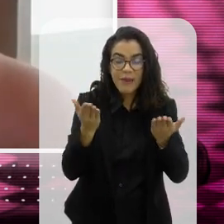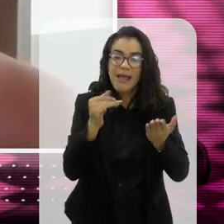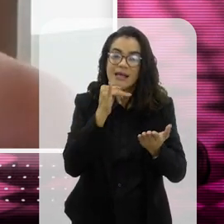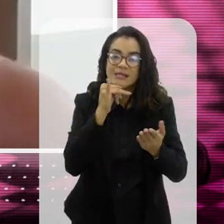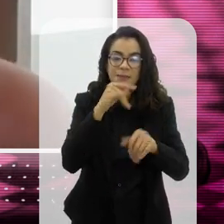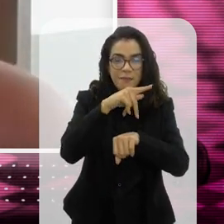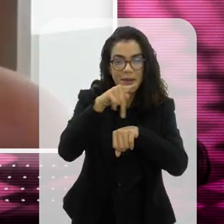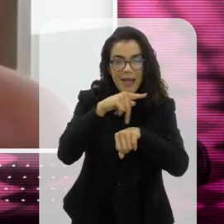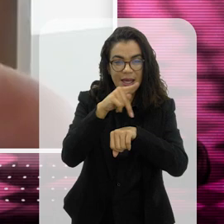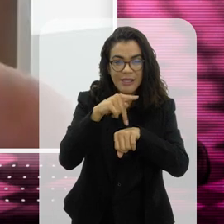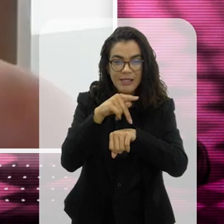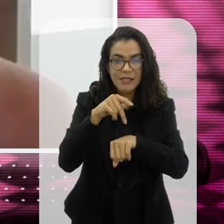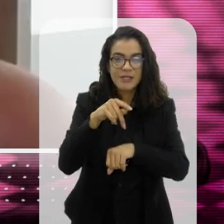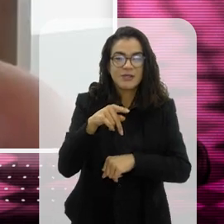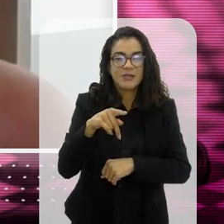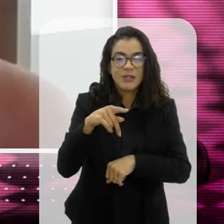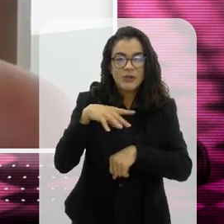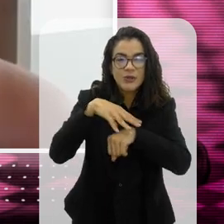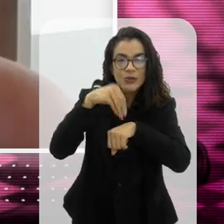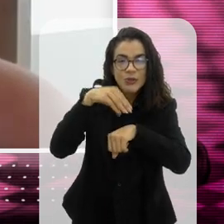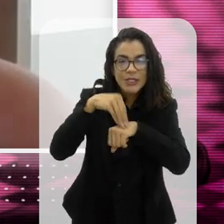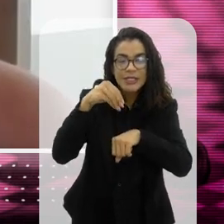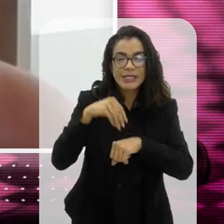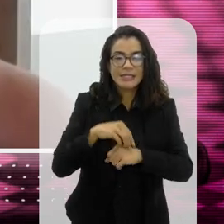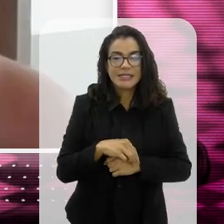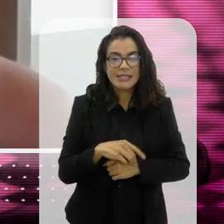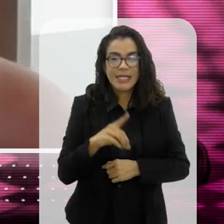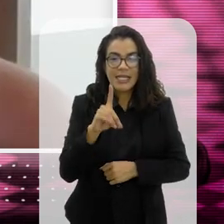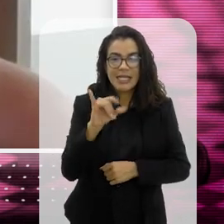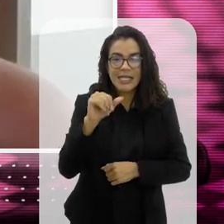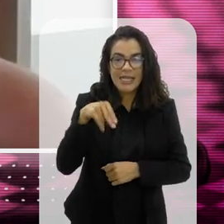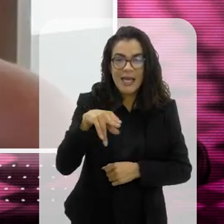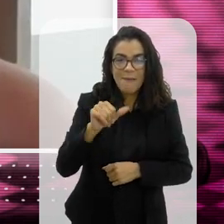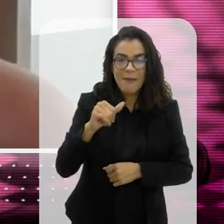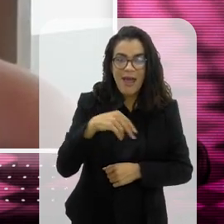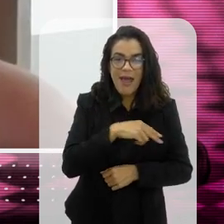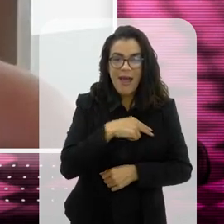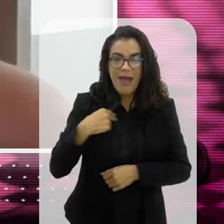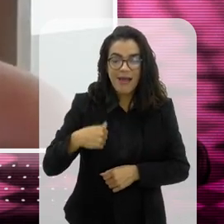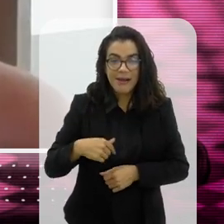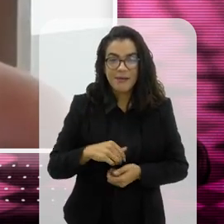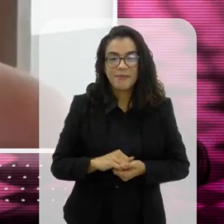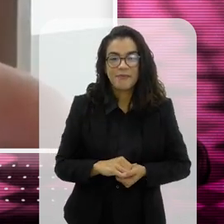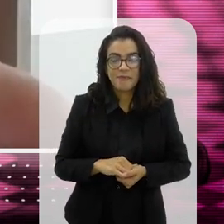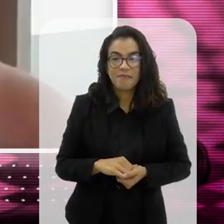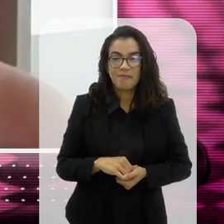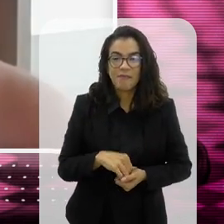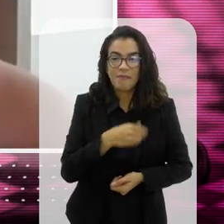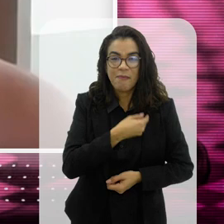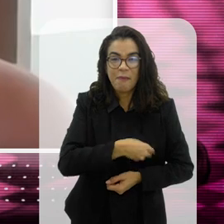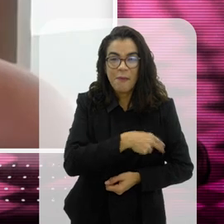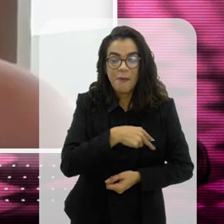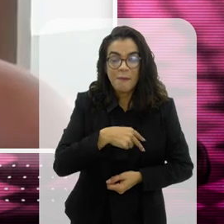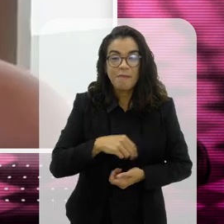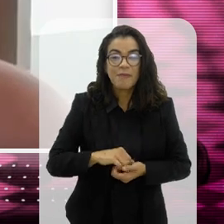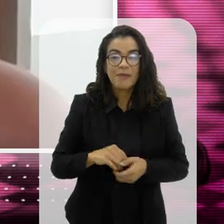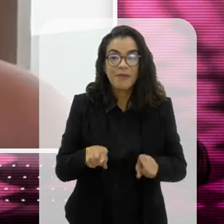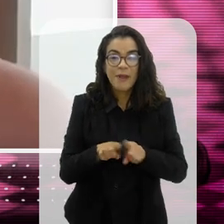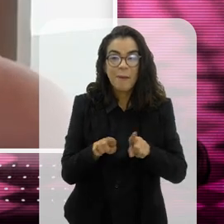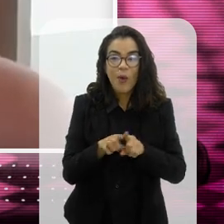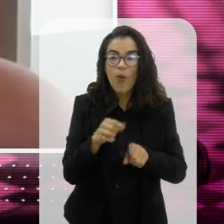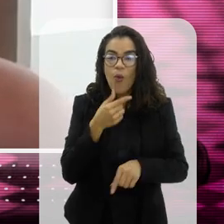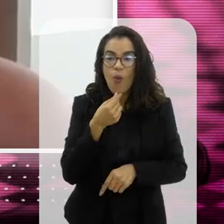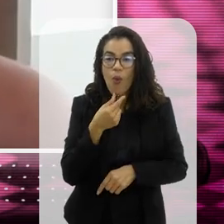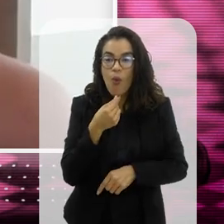os países desenvolvidos. Suíça, Dinamarca, aonde os homens têm a licença paternidade parecida com o tempo de licença da